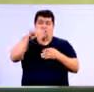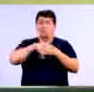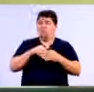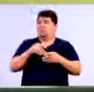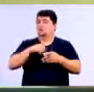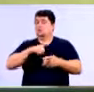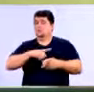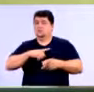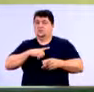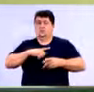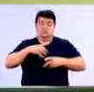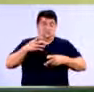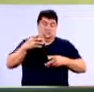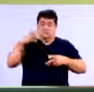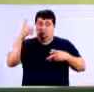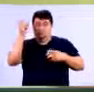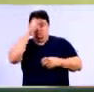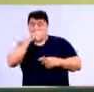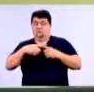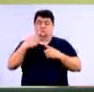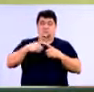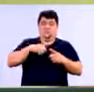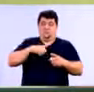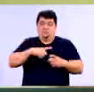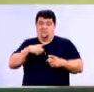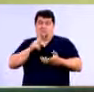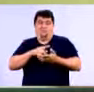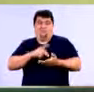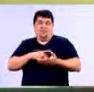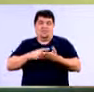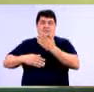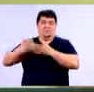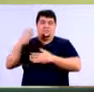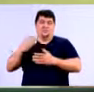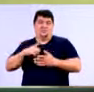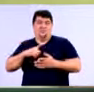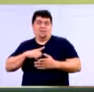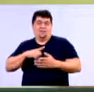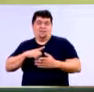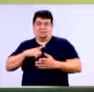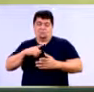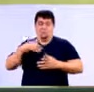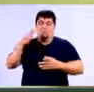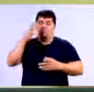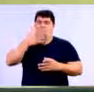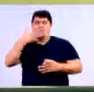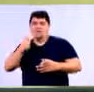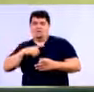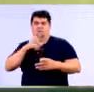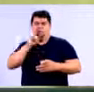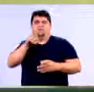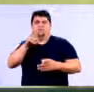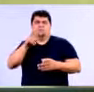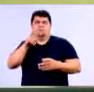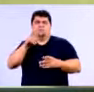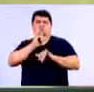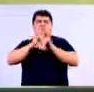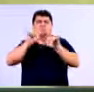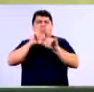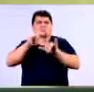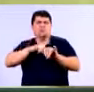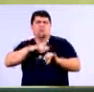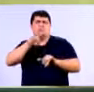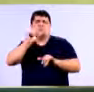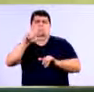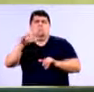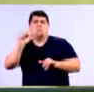bem turbulento para se falar de investimentos financeiros. Na verdade, torna tudo bem mais interessante, né? Vocês viram, gente, algumas notícias? Viram notícias da